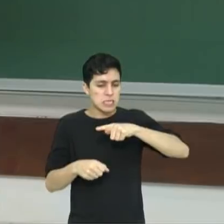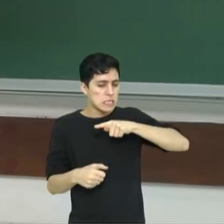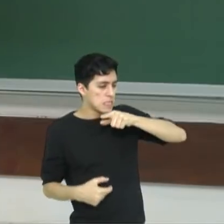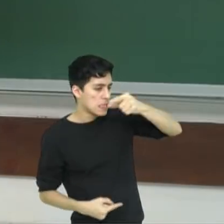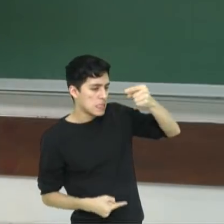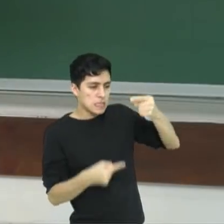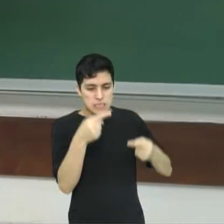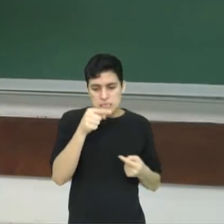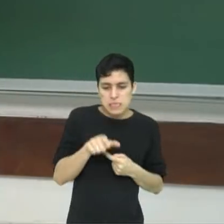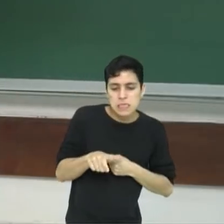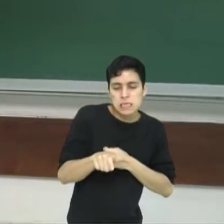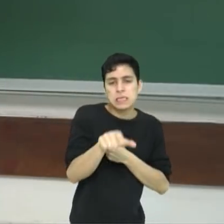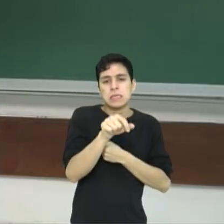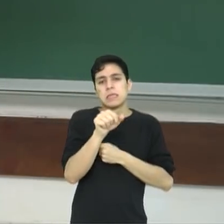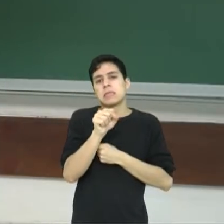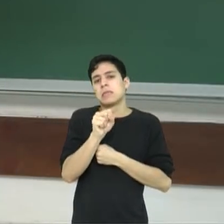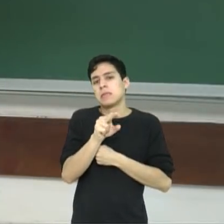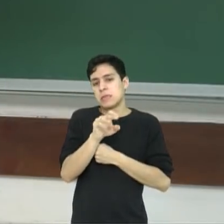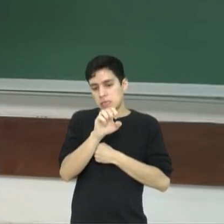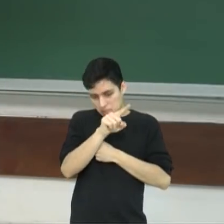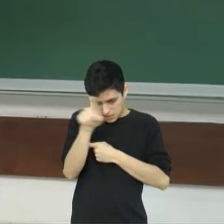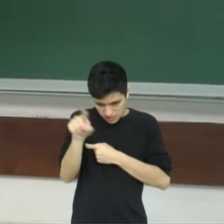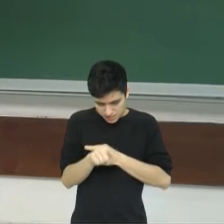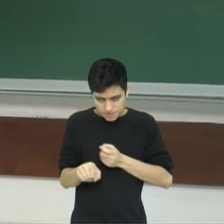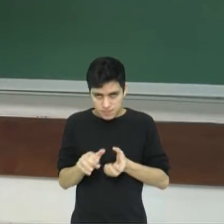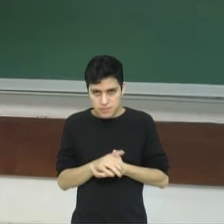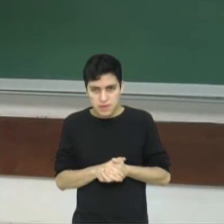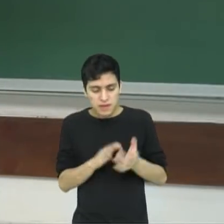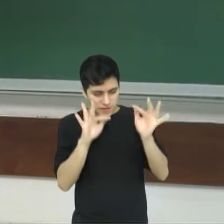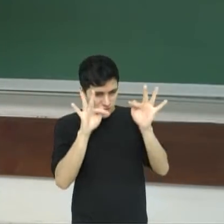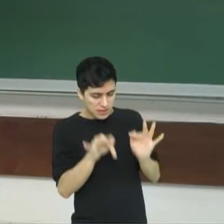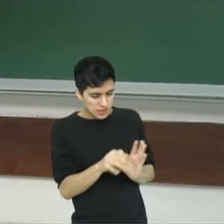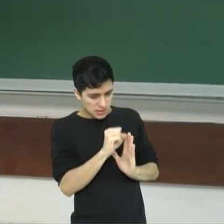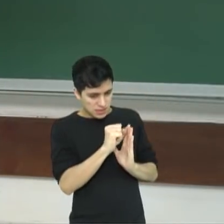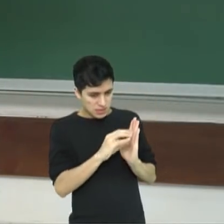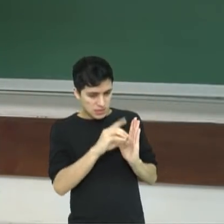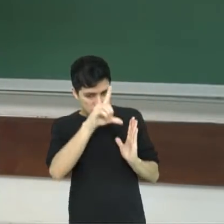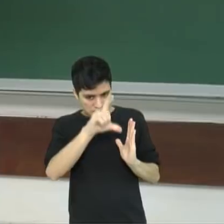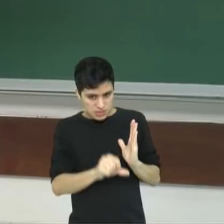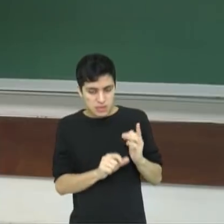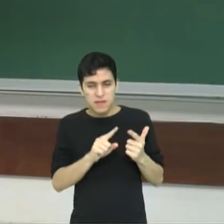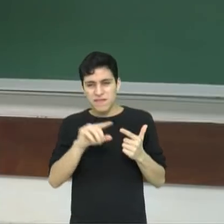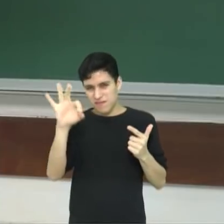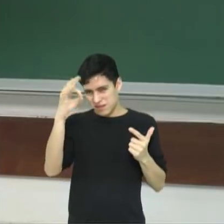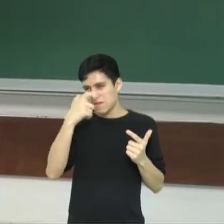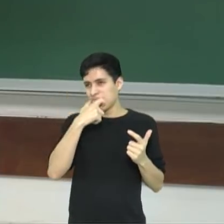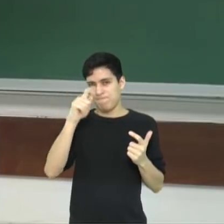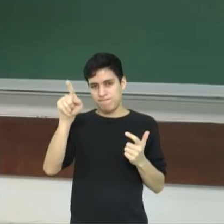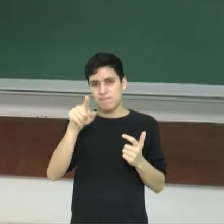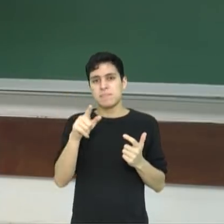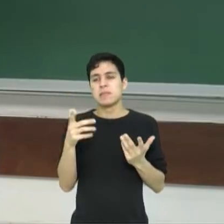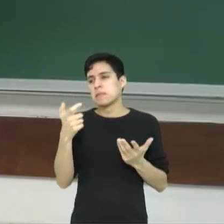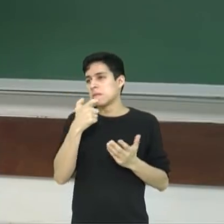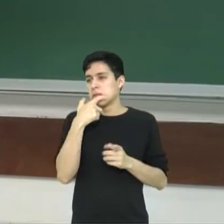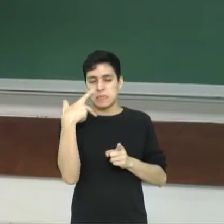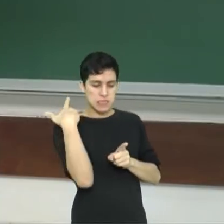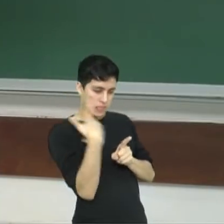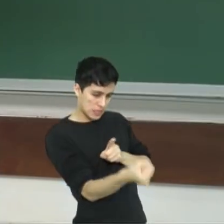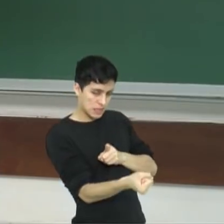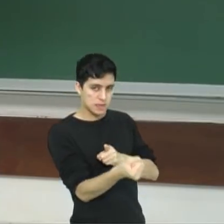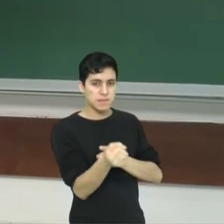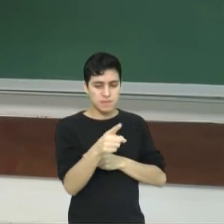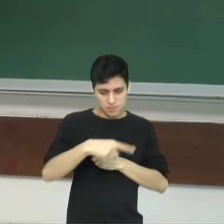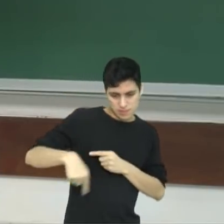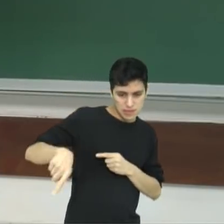disputa pelo canal de Suez no finalzinho do século XIX entre França e Inglaterra, a Inglaterra acabou ganhando, inclusive,